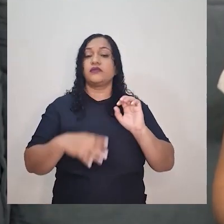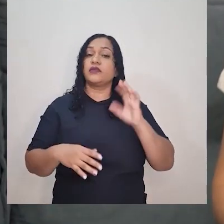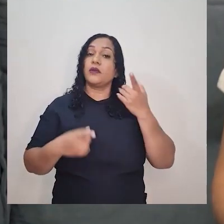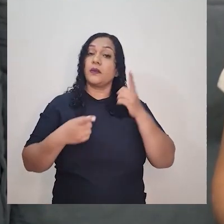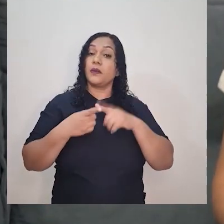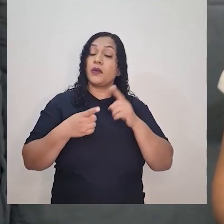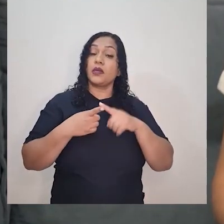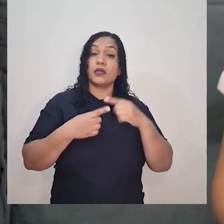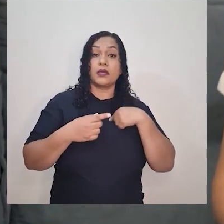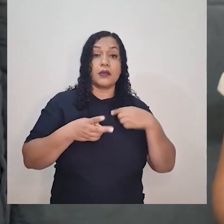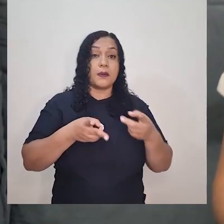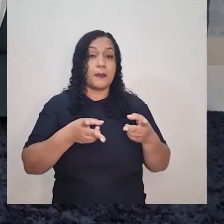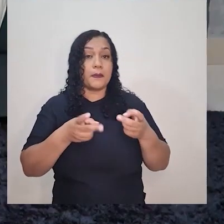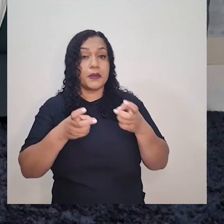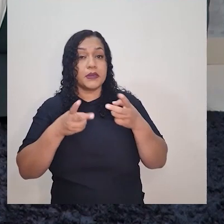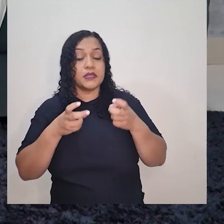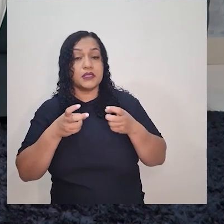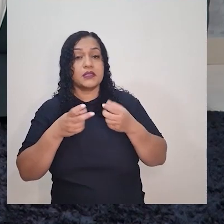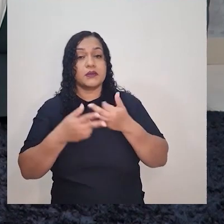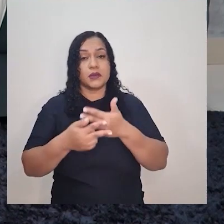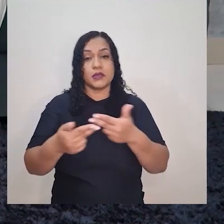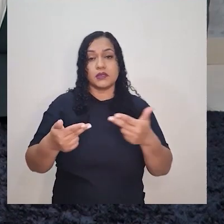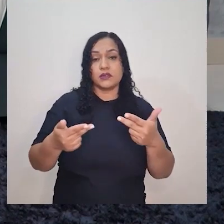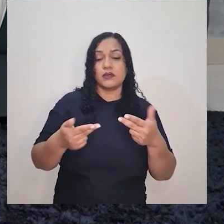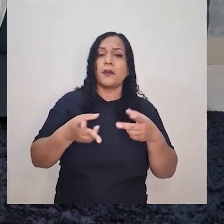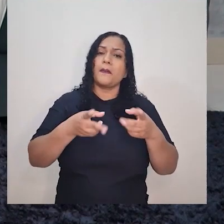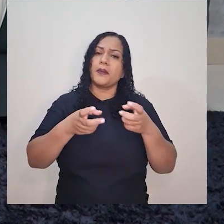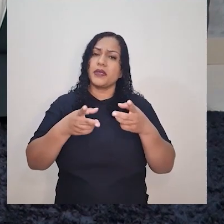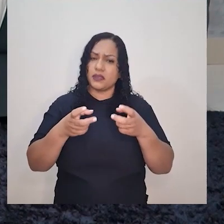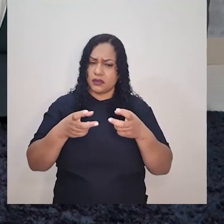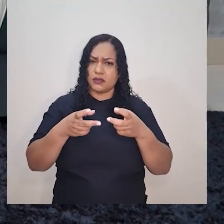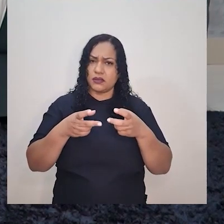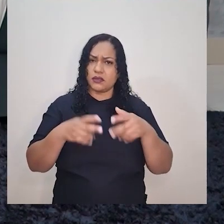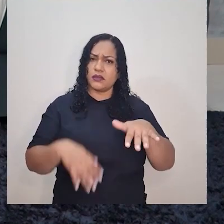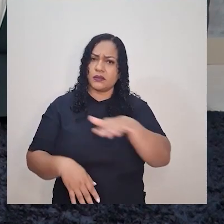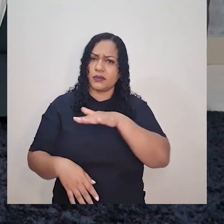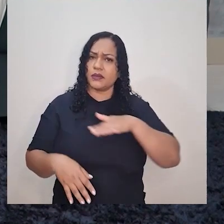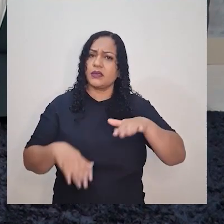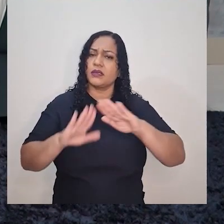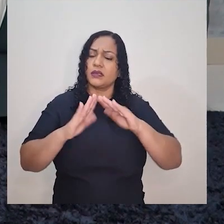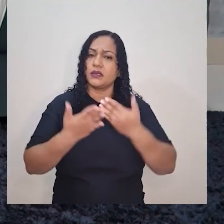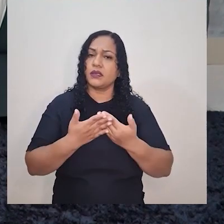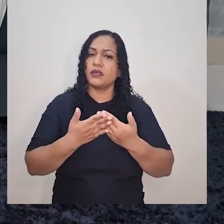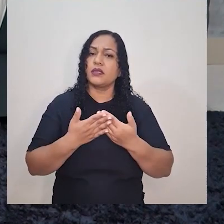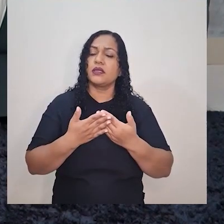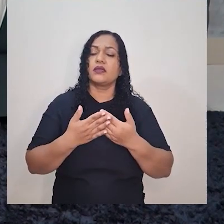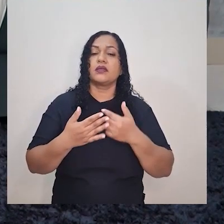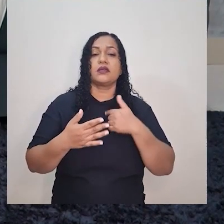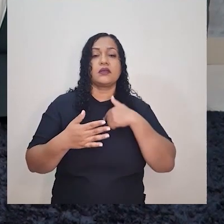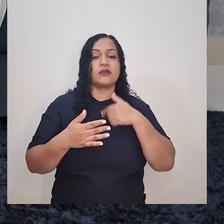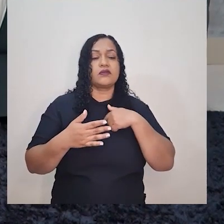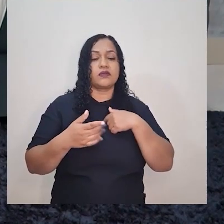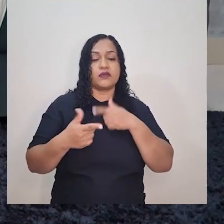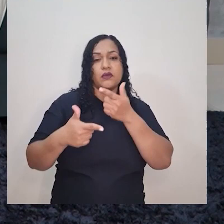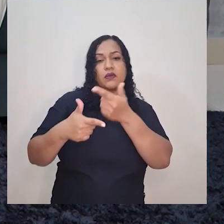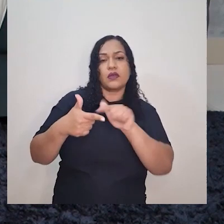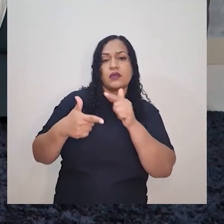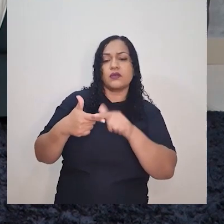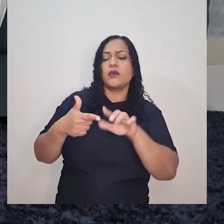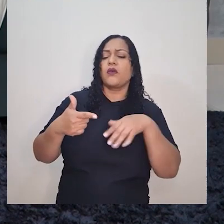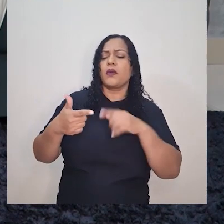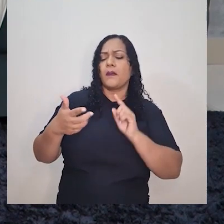eu percebo o situacional, eu percebo a minha realidade e eu vou agir sobre aquelas problemáticas que